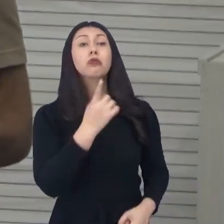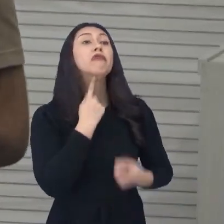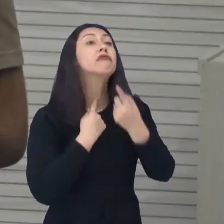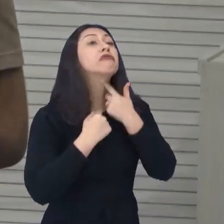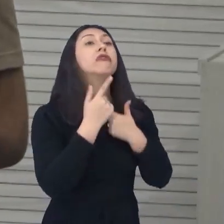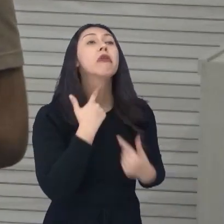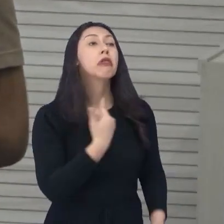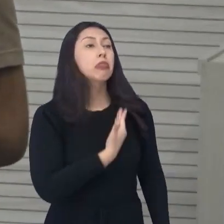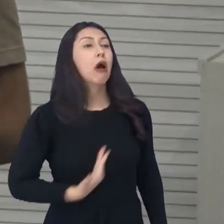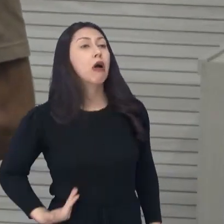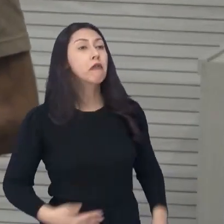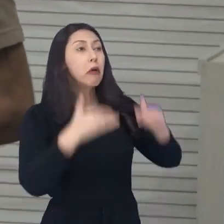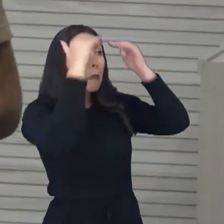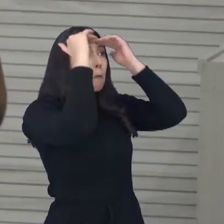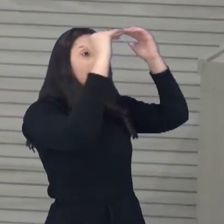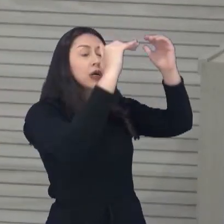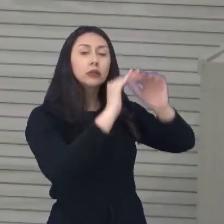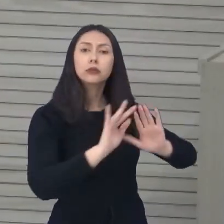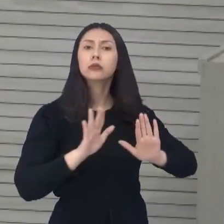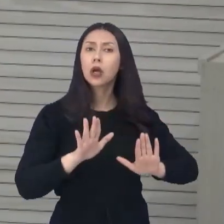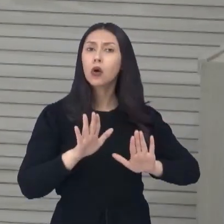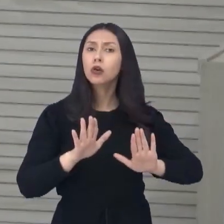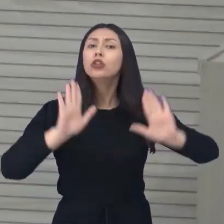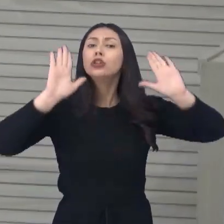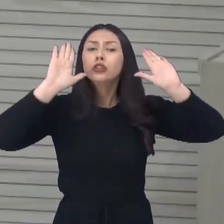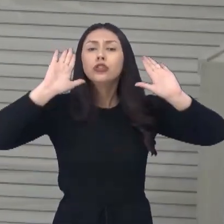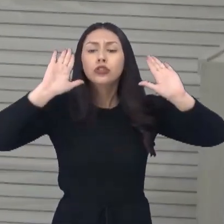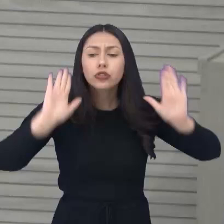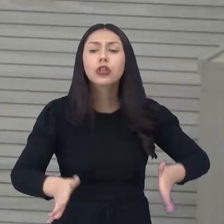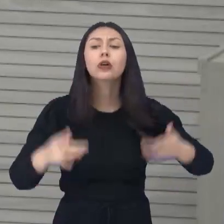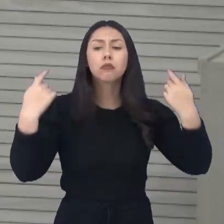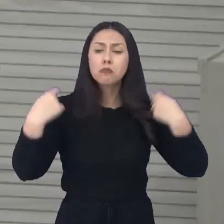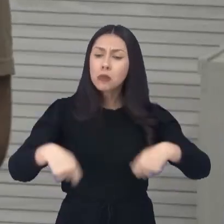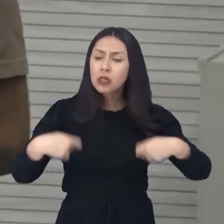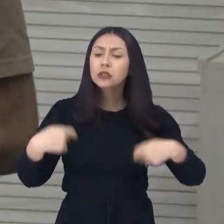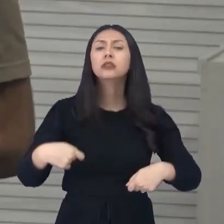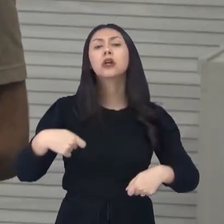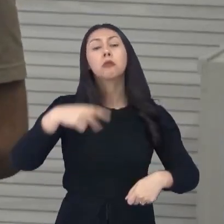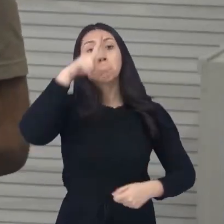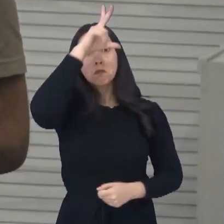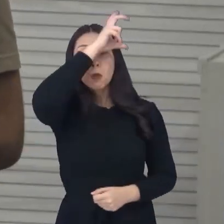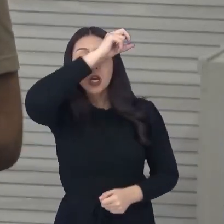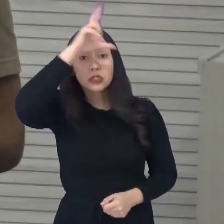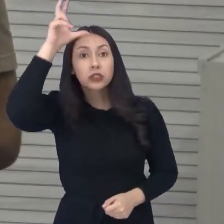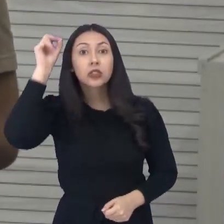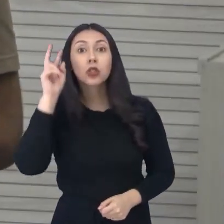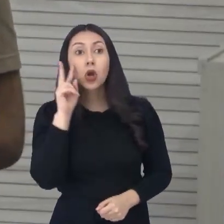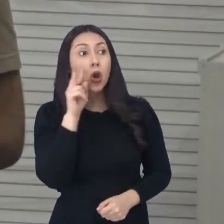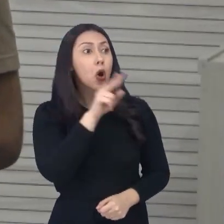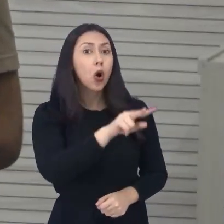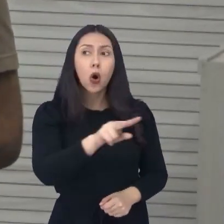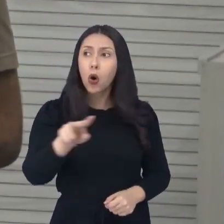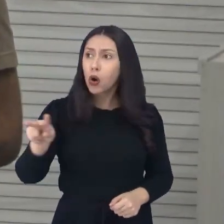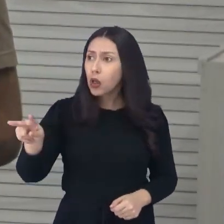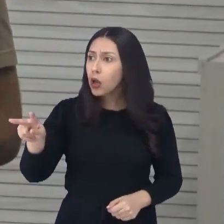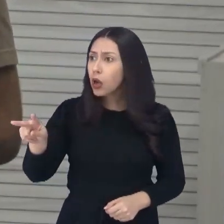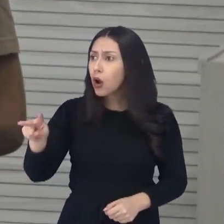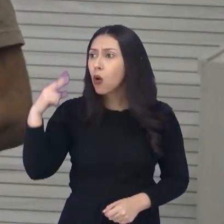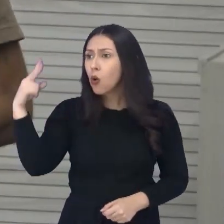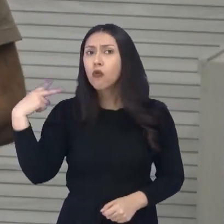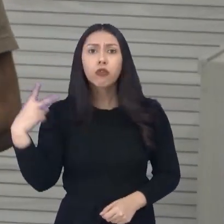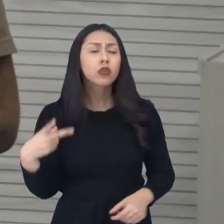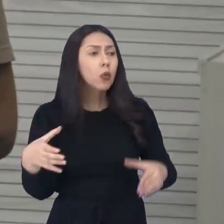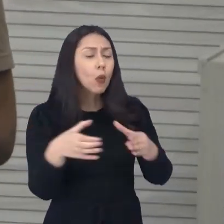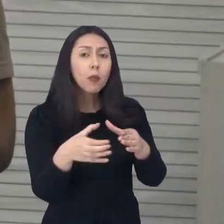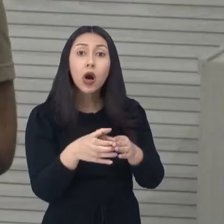quer que faça. Eu acho que nós temos, está na hora de nós termos um presidente que olha para o grupo aqui, um